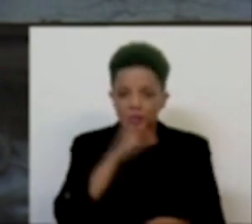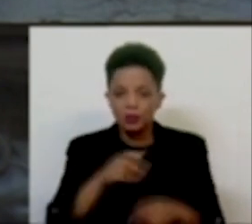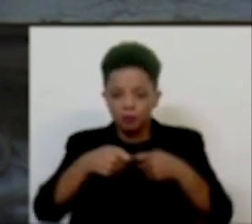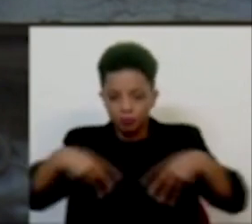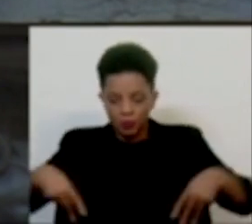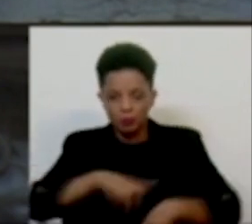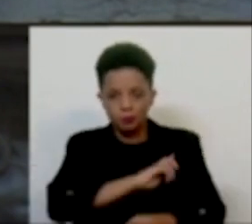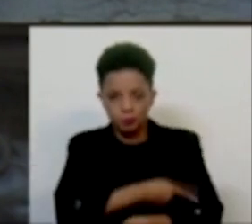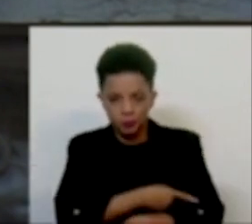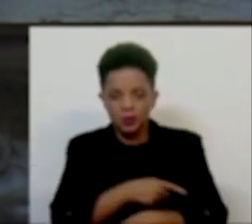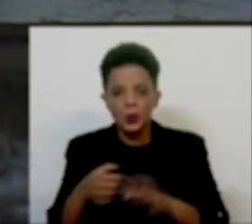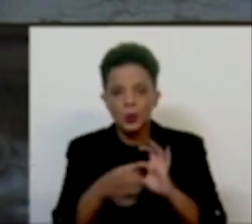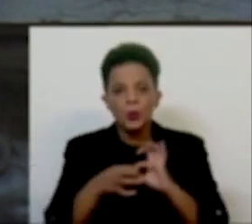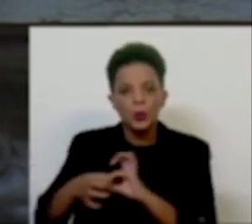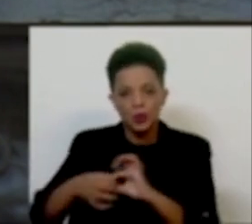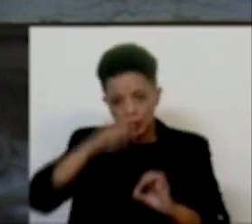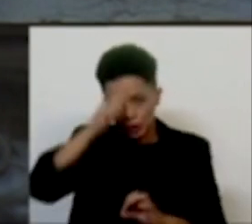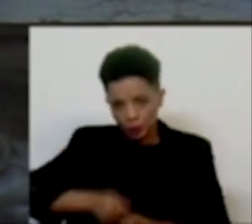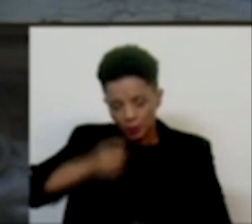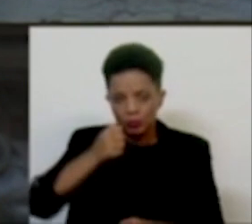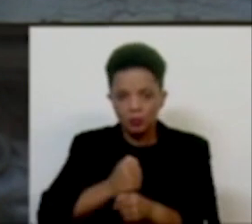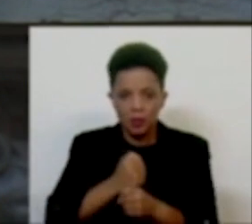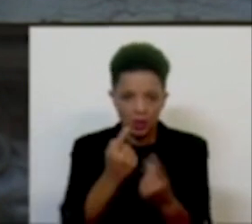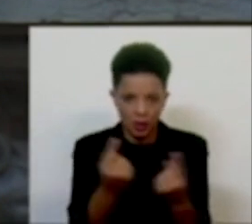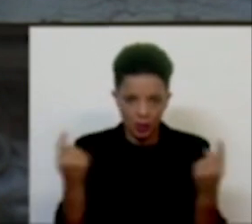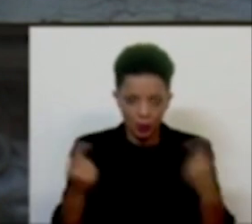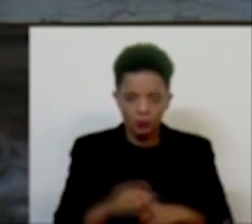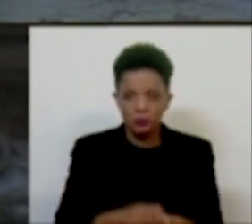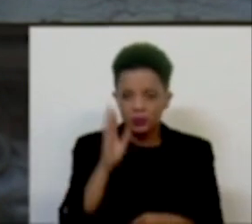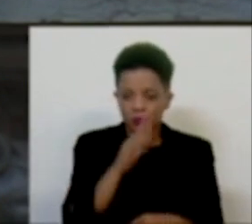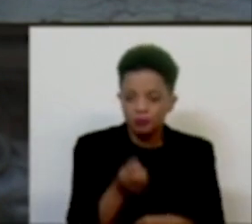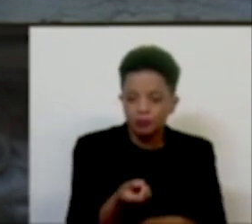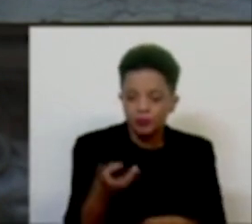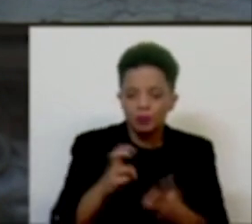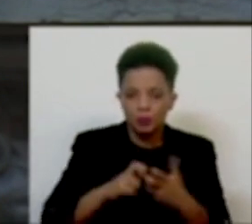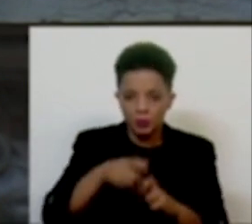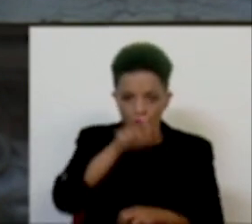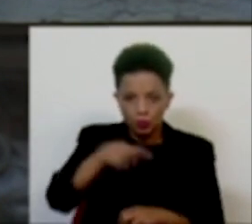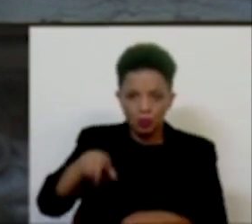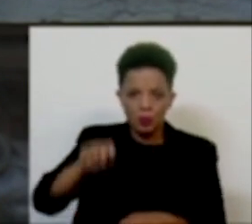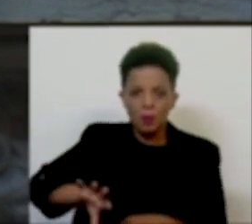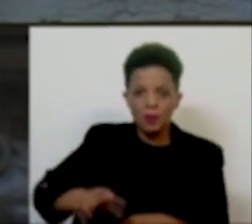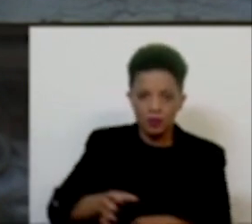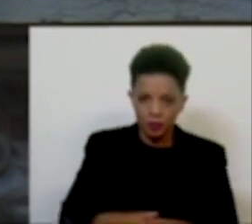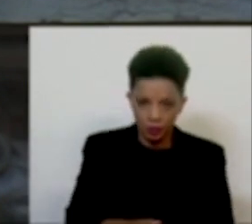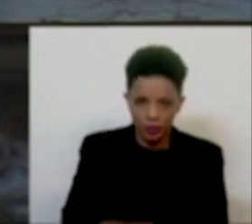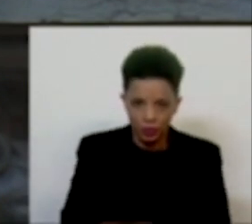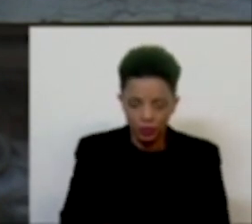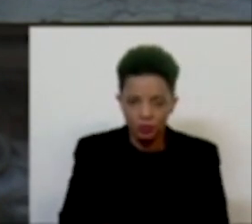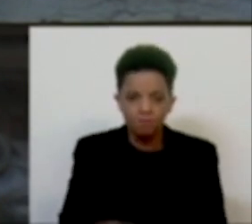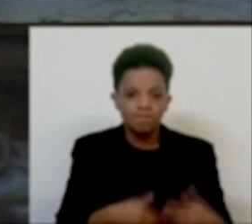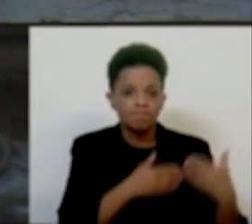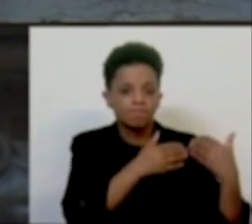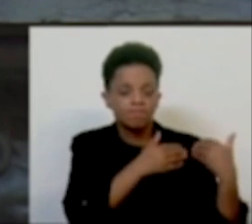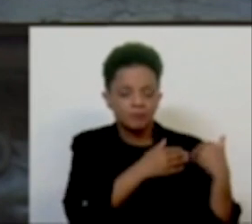no respeito pelas competências uns dos outros, se inúmeros são os problemas das pessoas e do país, sendo